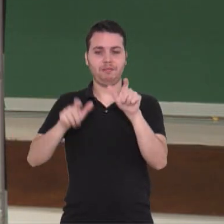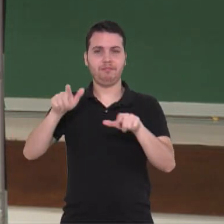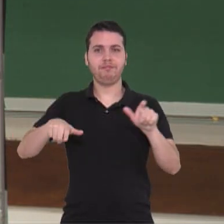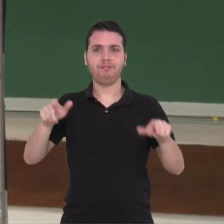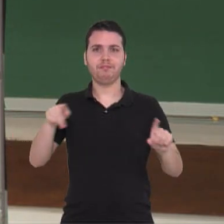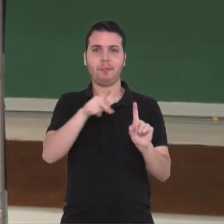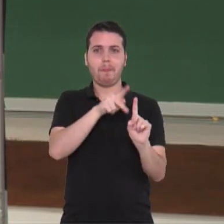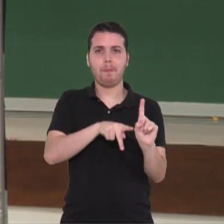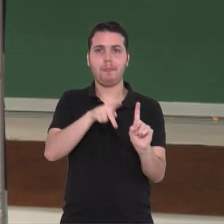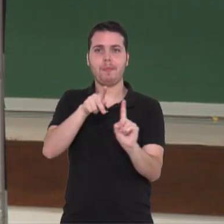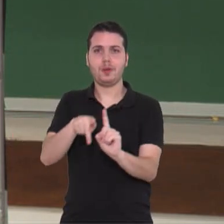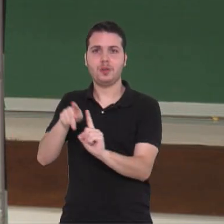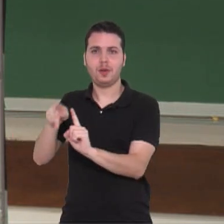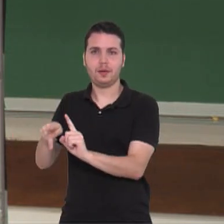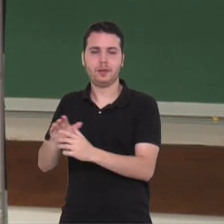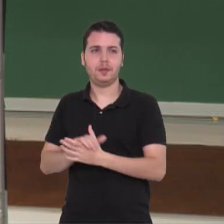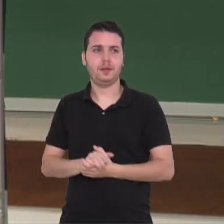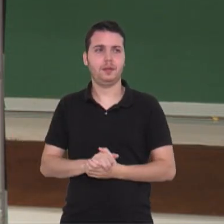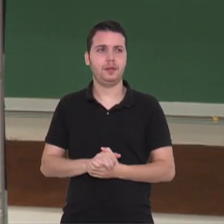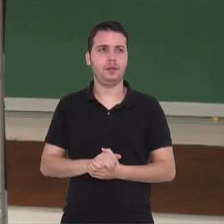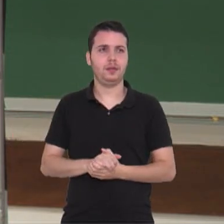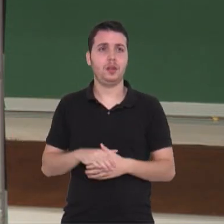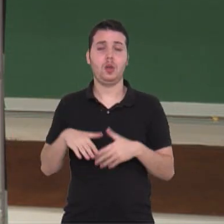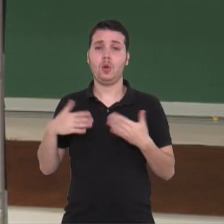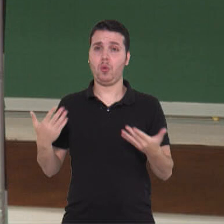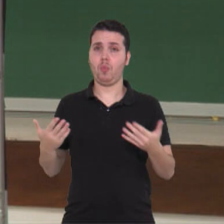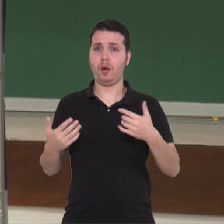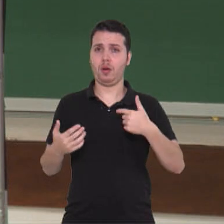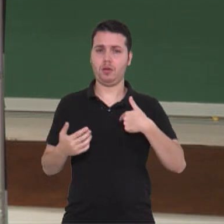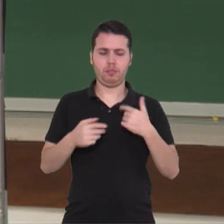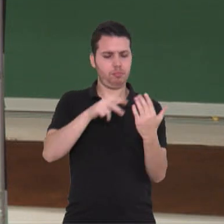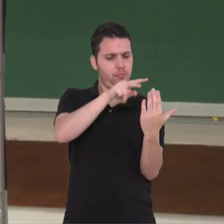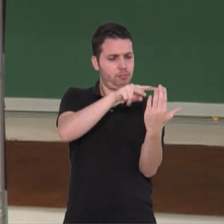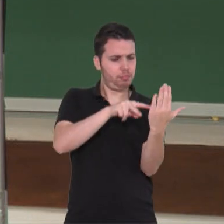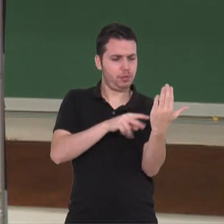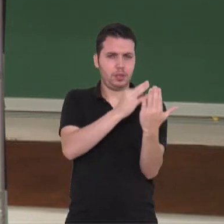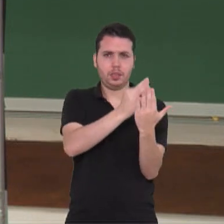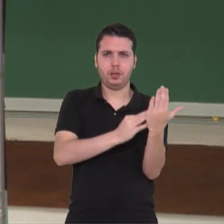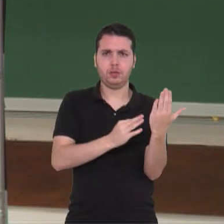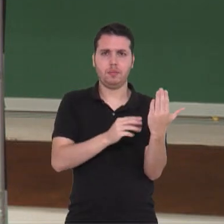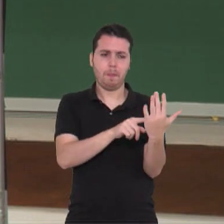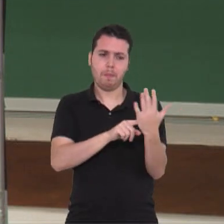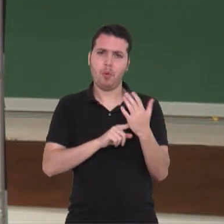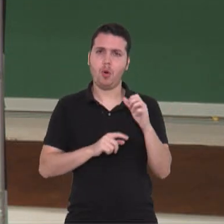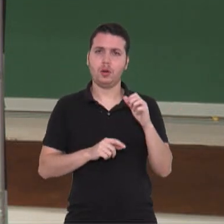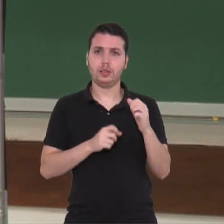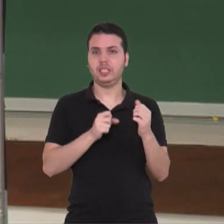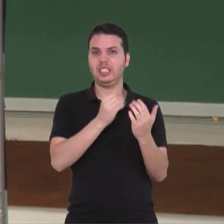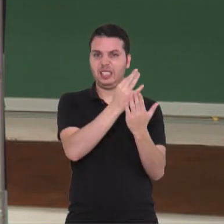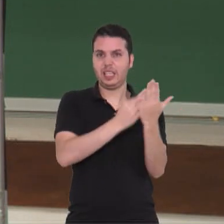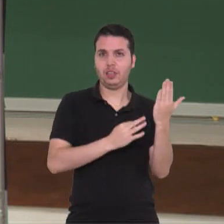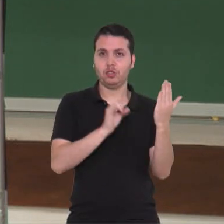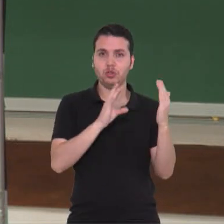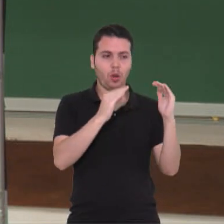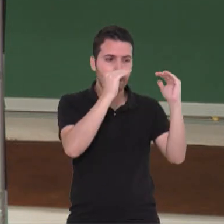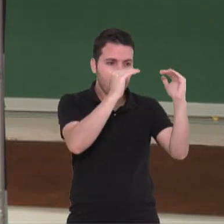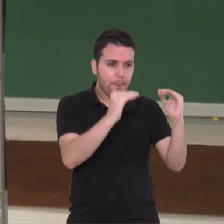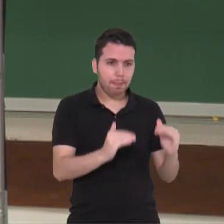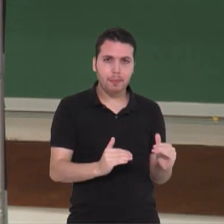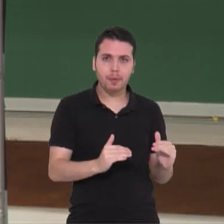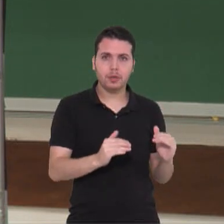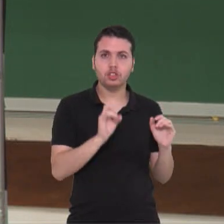ler um texto narrado, o narrador vai ter que dizer como que a personagem é, se é alta, se é baixa, se é alegre, se é triste, para eu poder